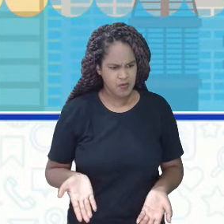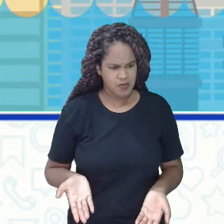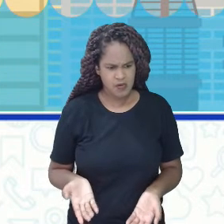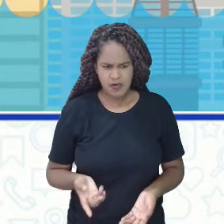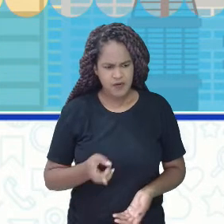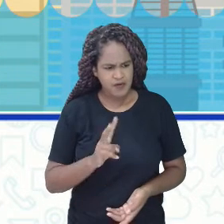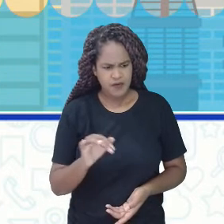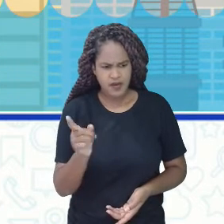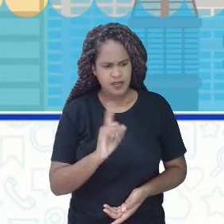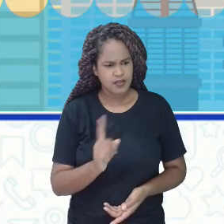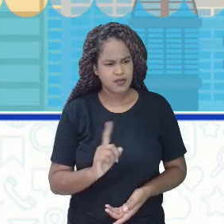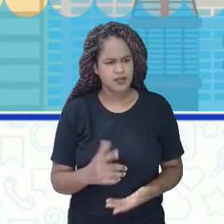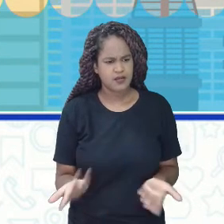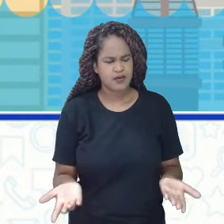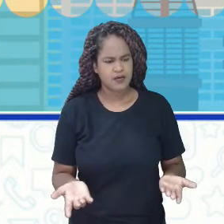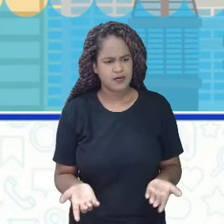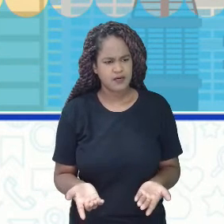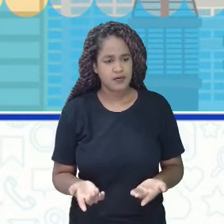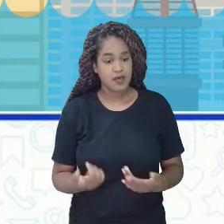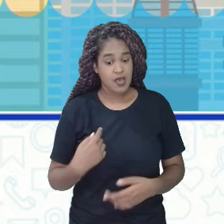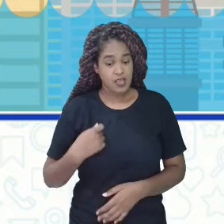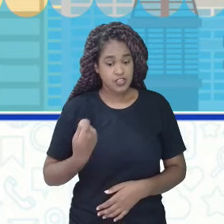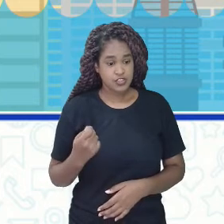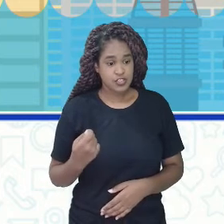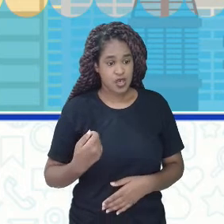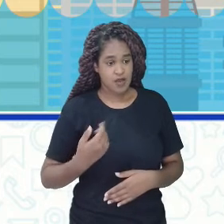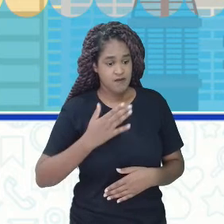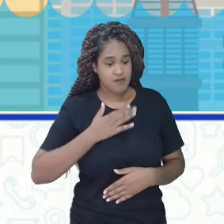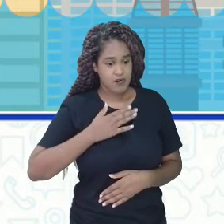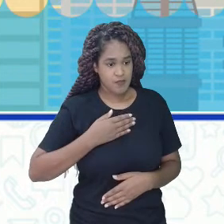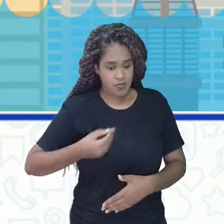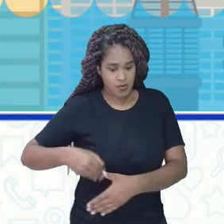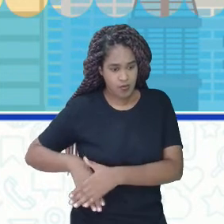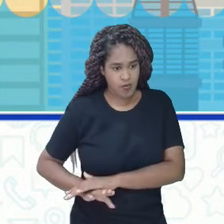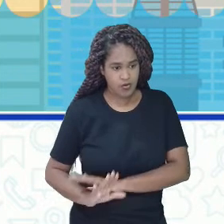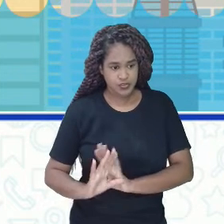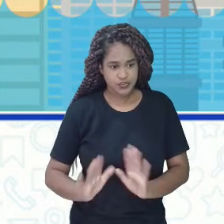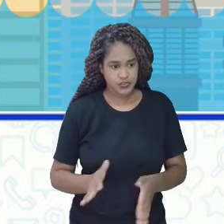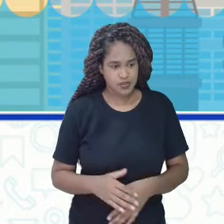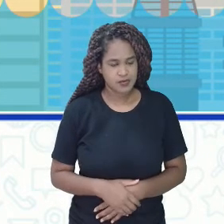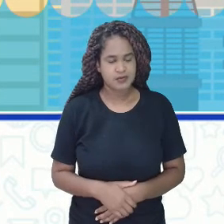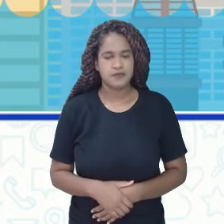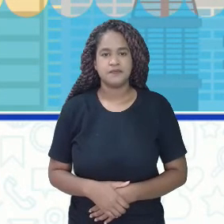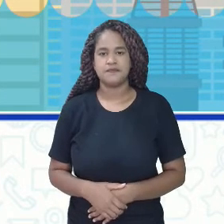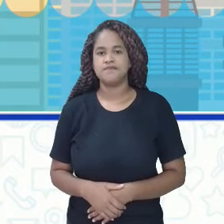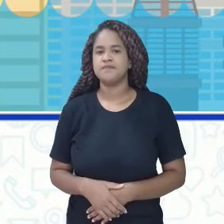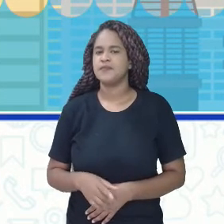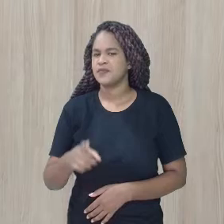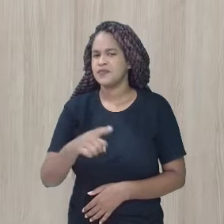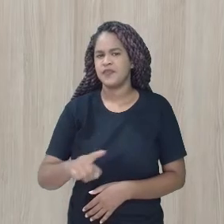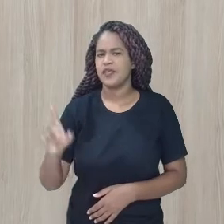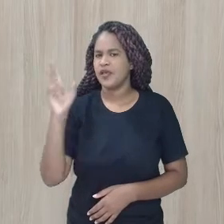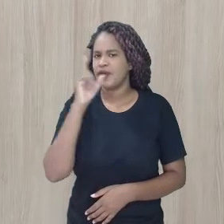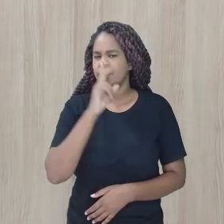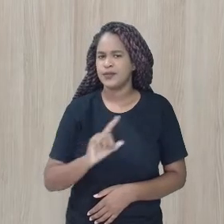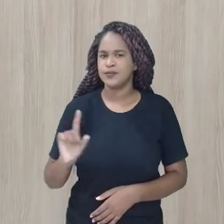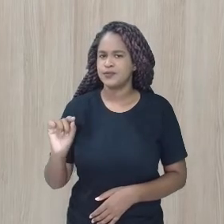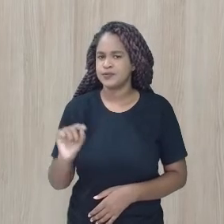levar. Ora, pois, a chave dele está aqui comigo. E aí, o que é que vocês acham? Que